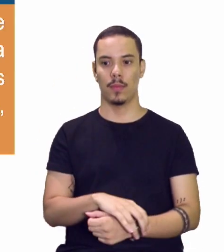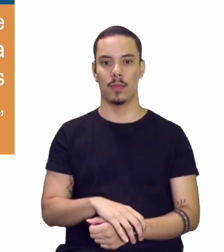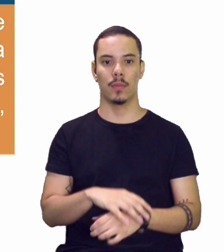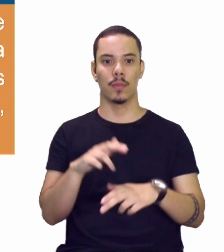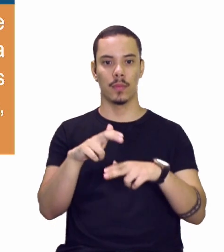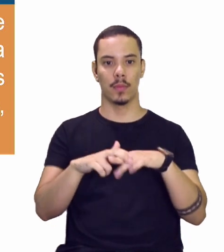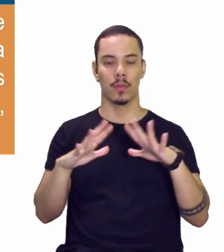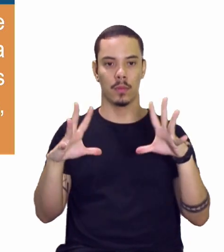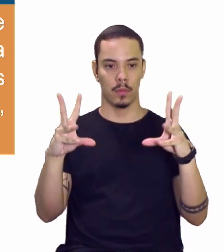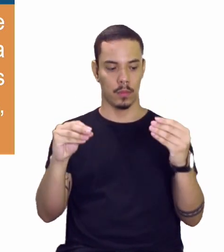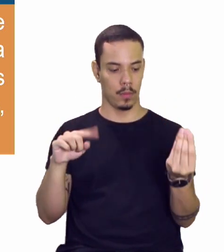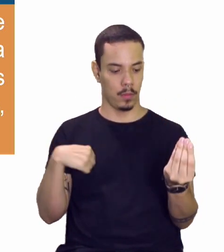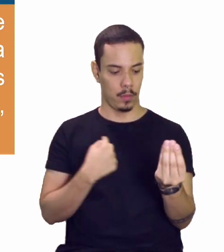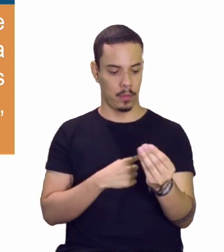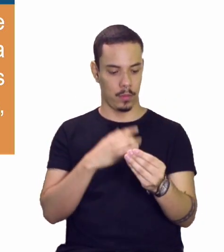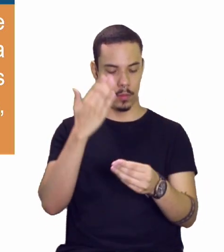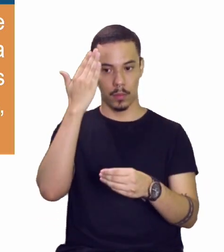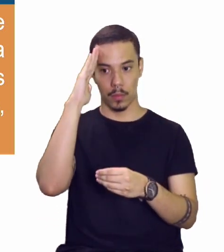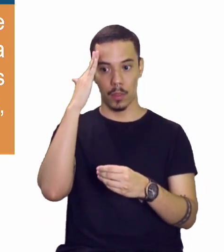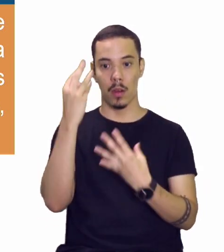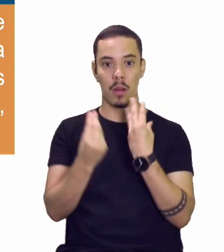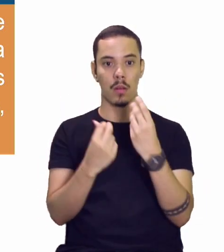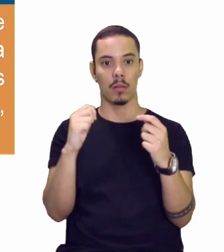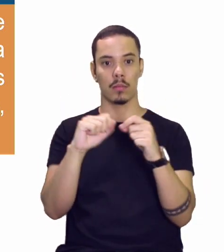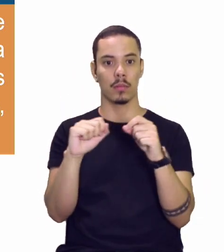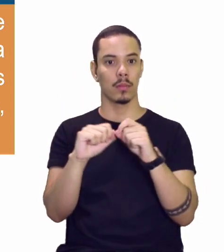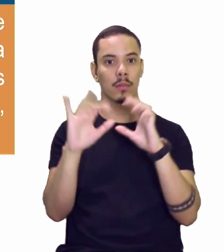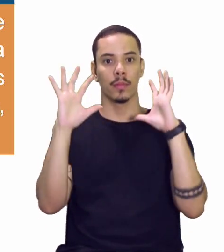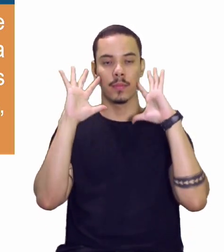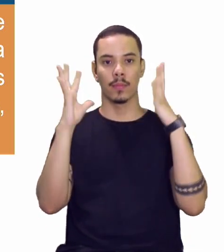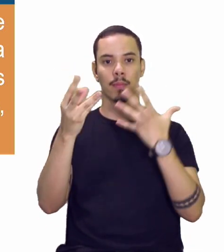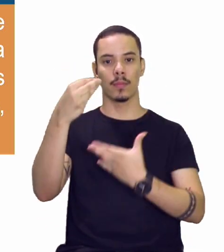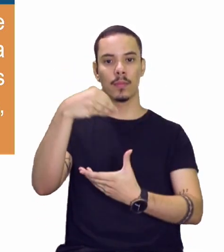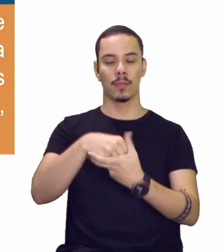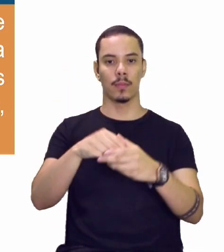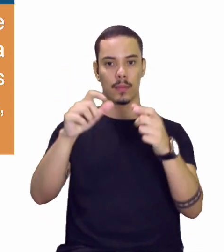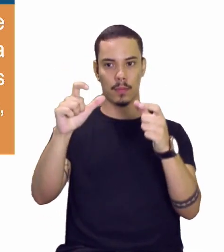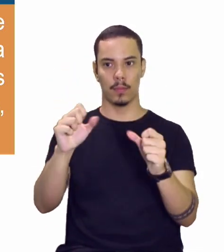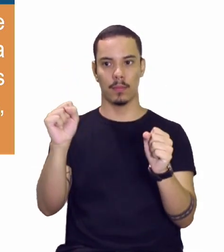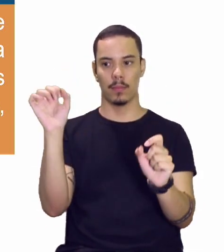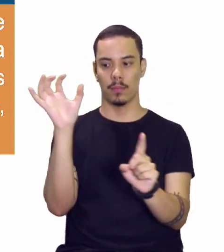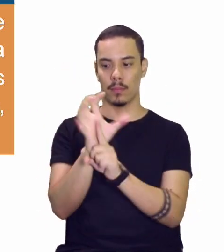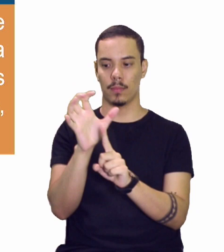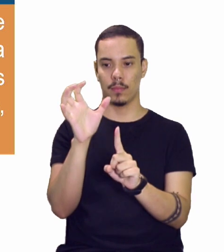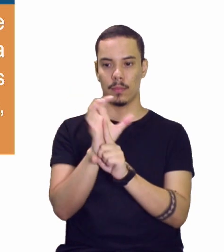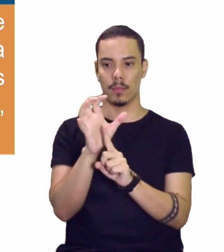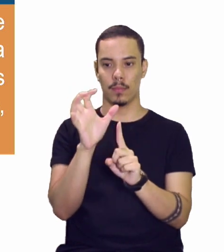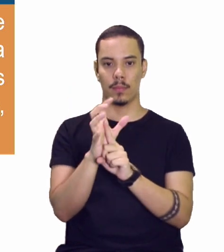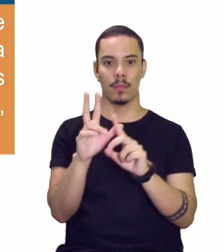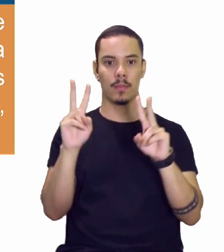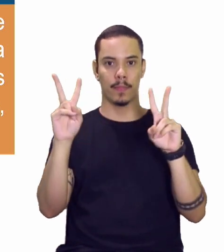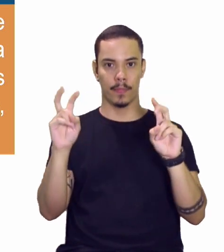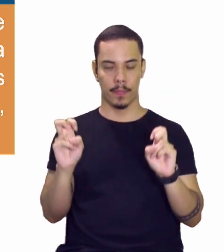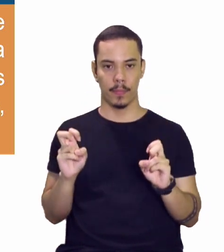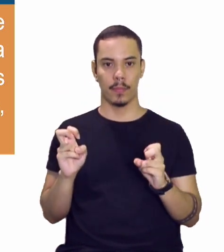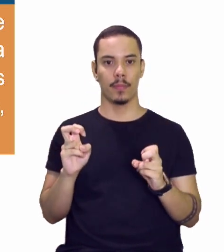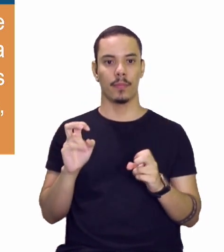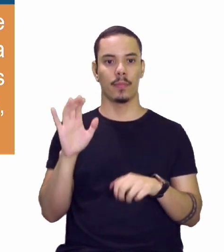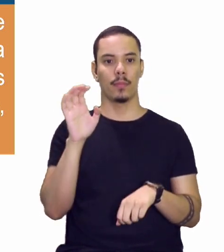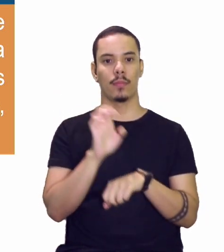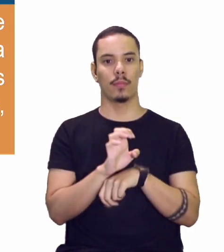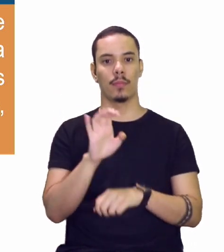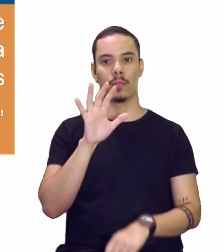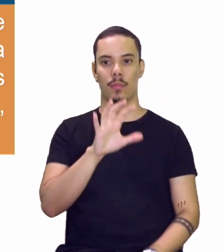nós iremos entender como fenômenos locais podem interferir na questão regionais